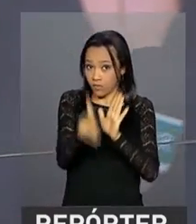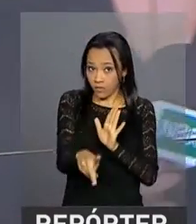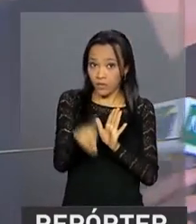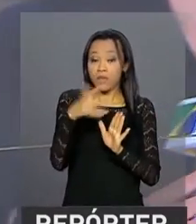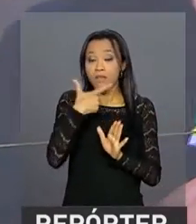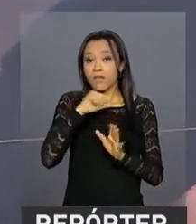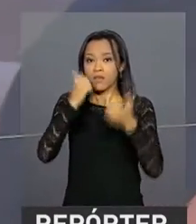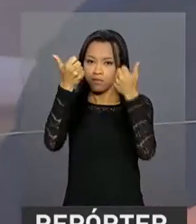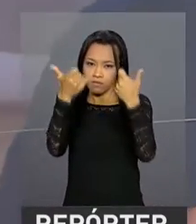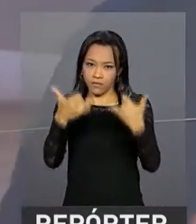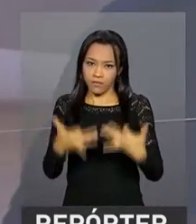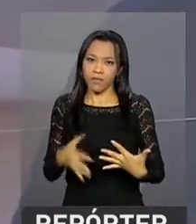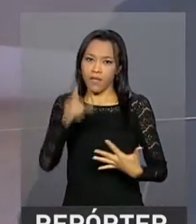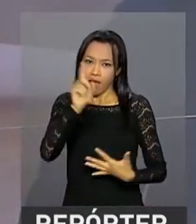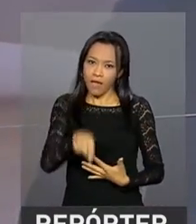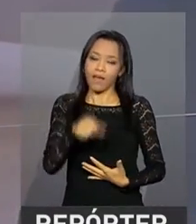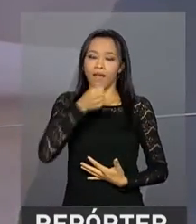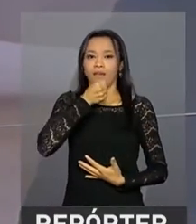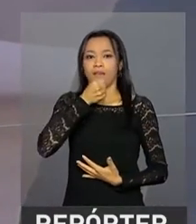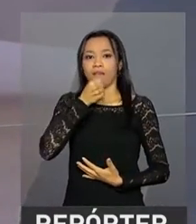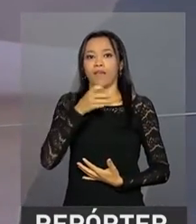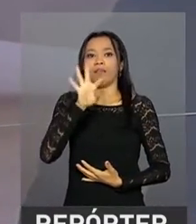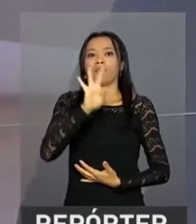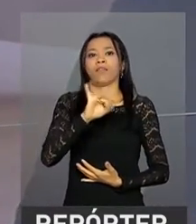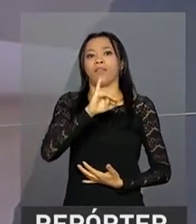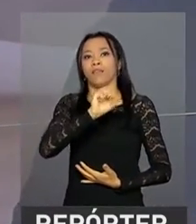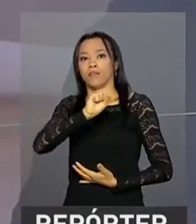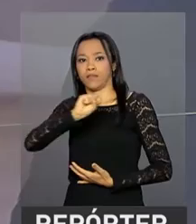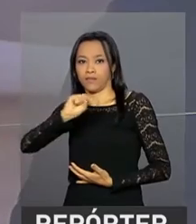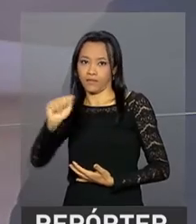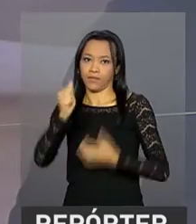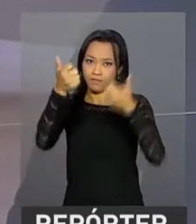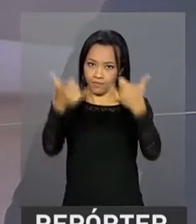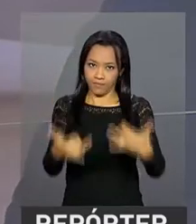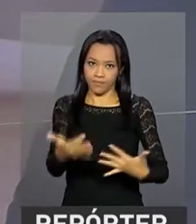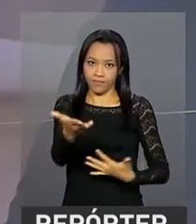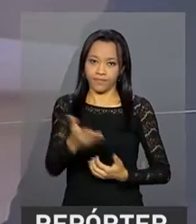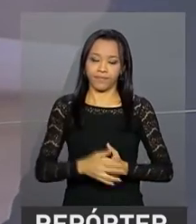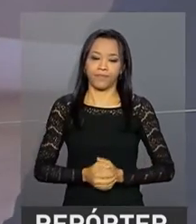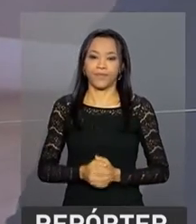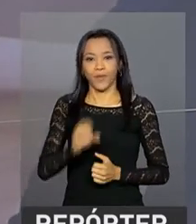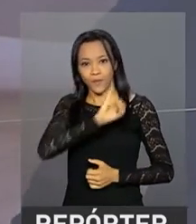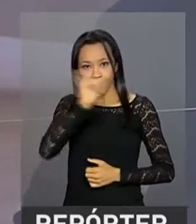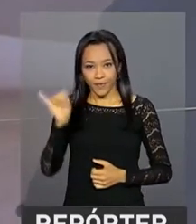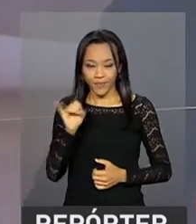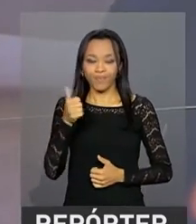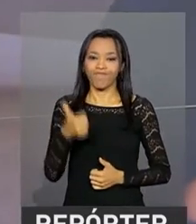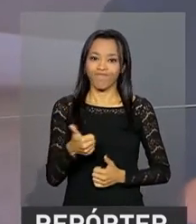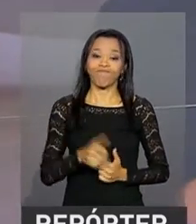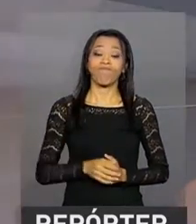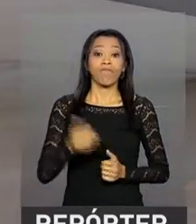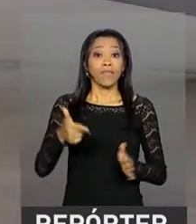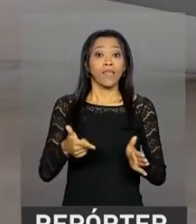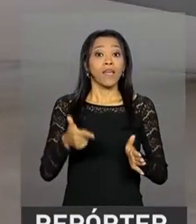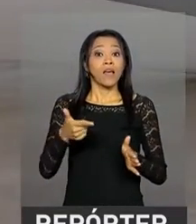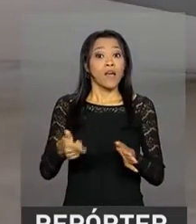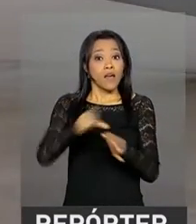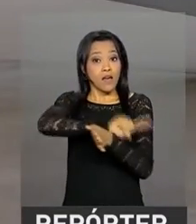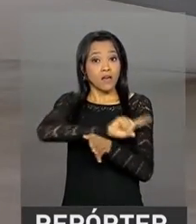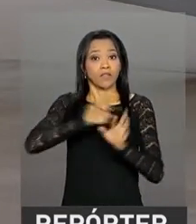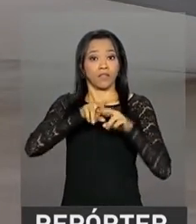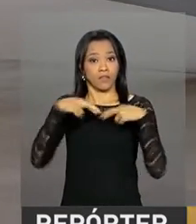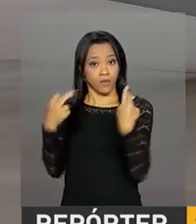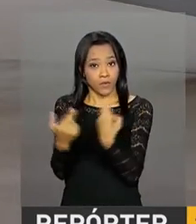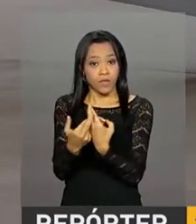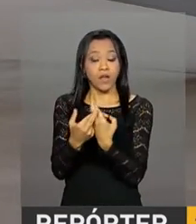assunto é a reportar esses dias estava no palácio do planalto hortaliça lá leandro antes dessa reunião o presidente